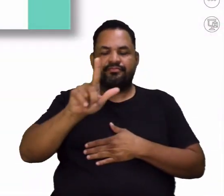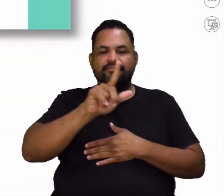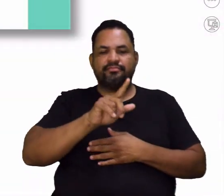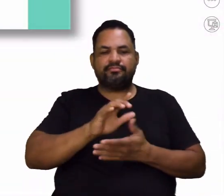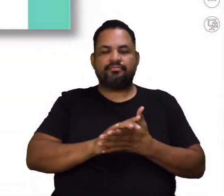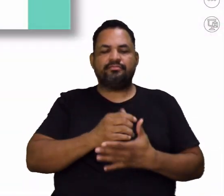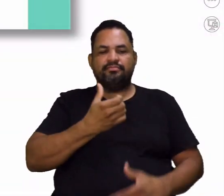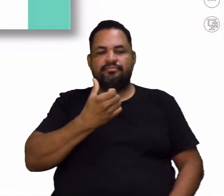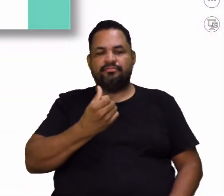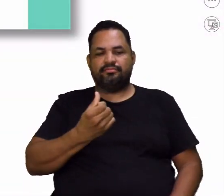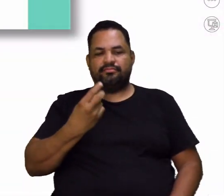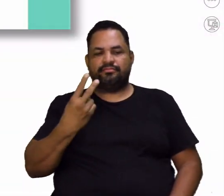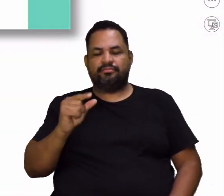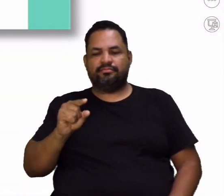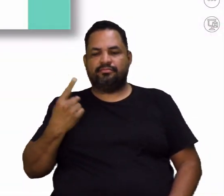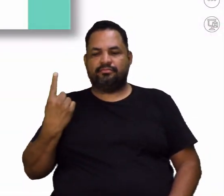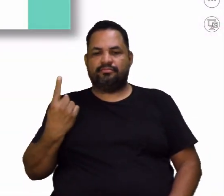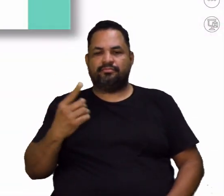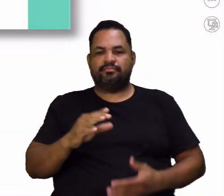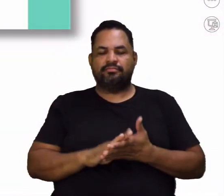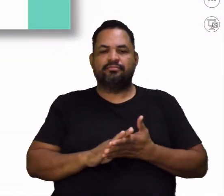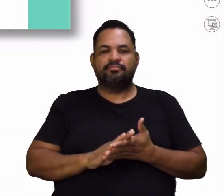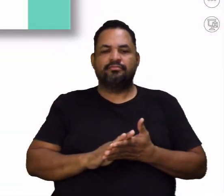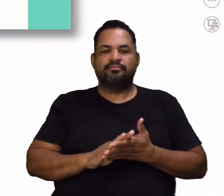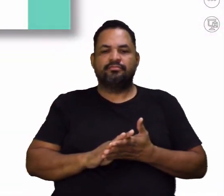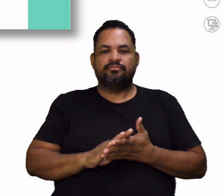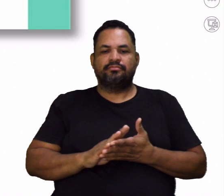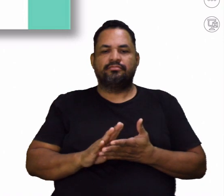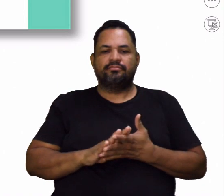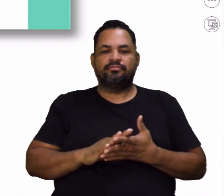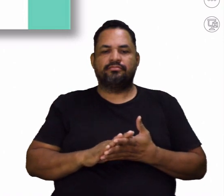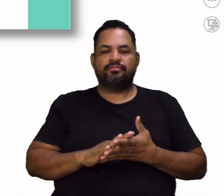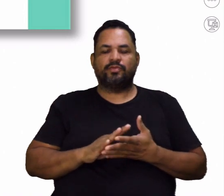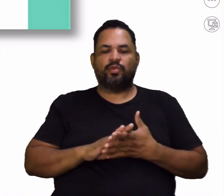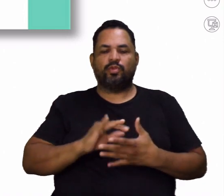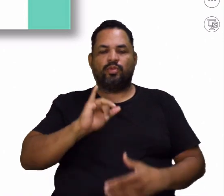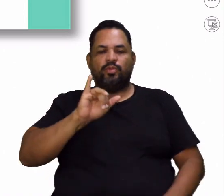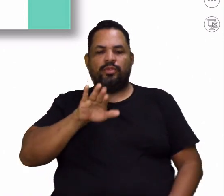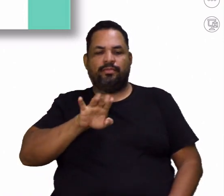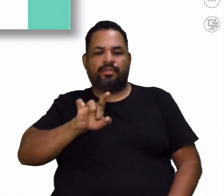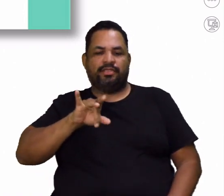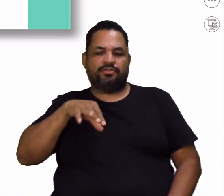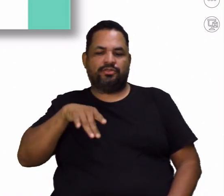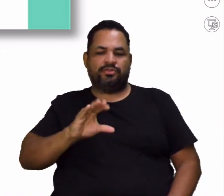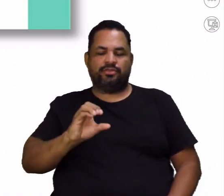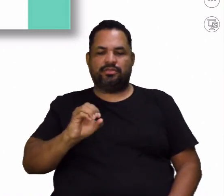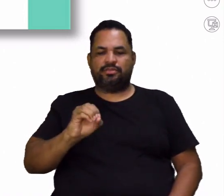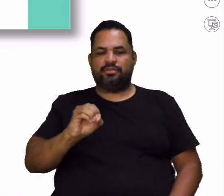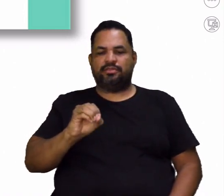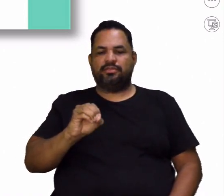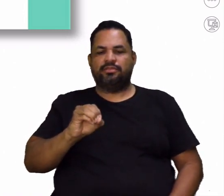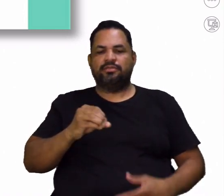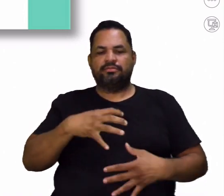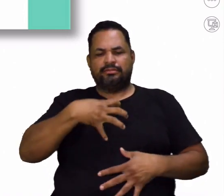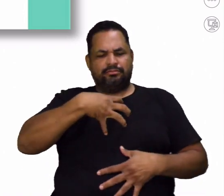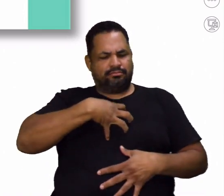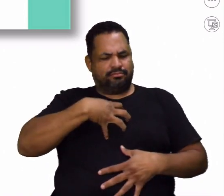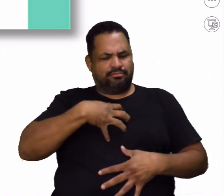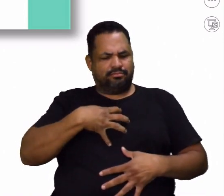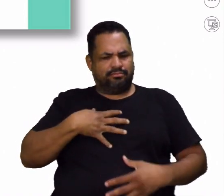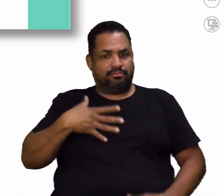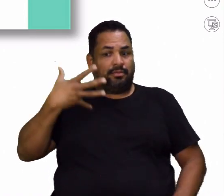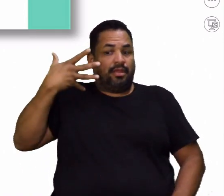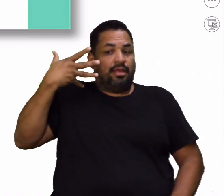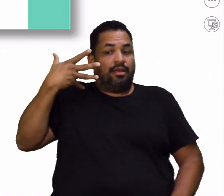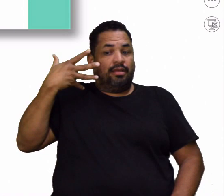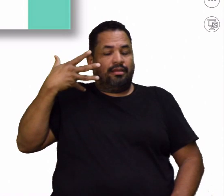62.1 falam literatura que o Impressionismo Você já ouviu falar sobre isso que